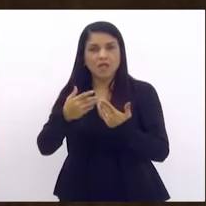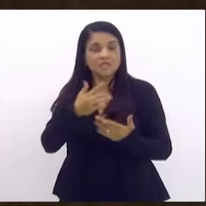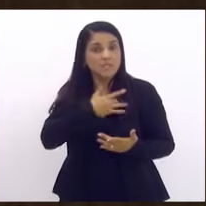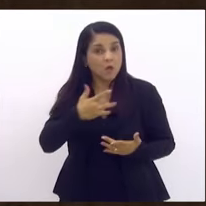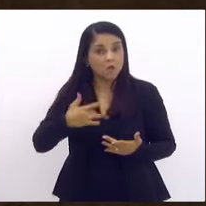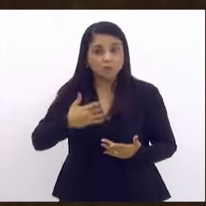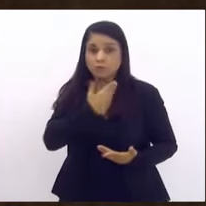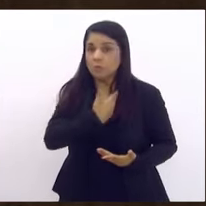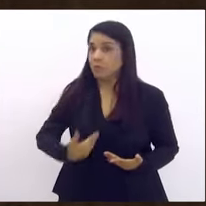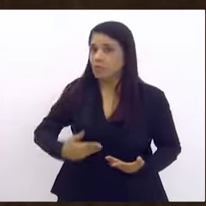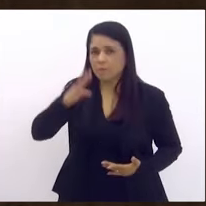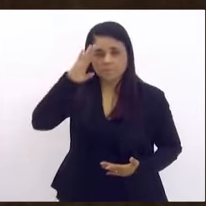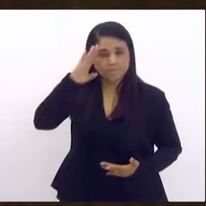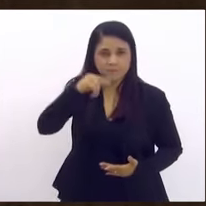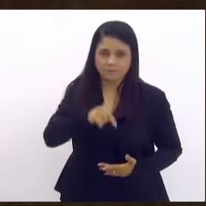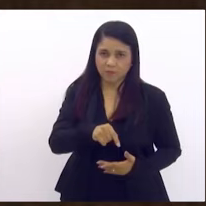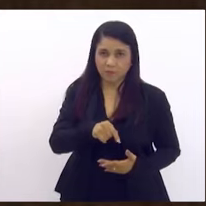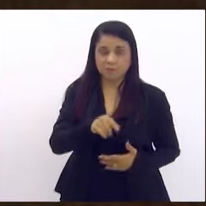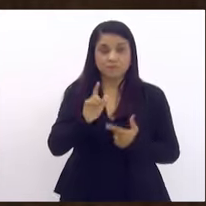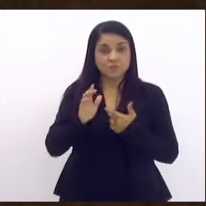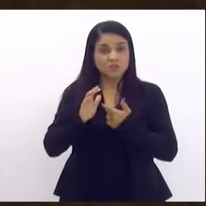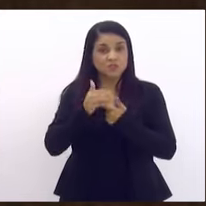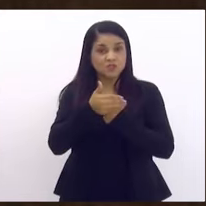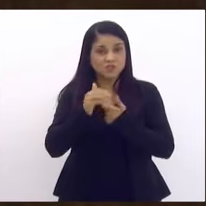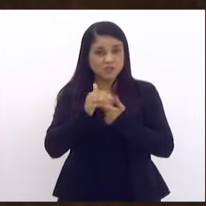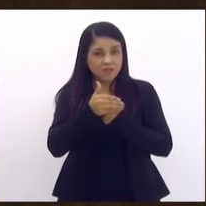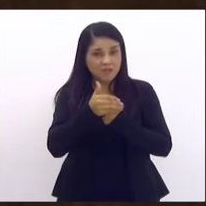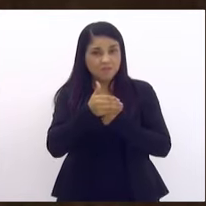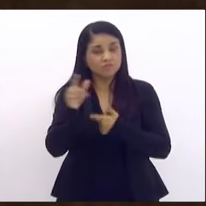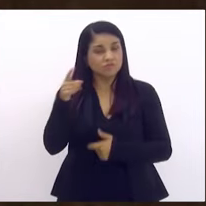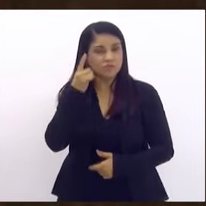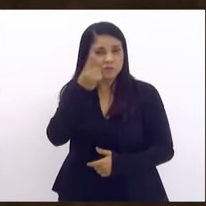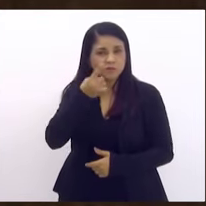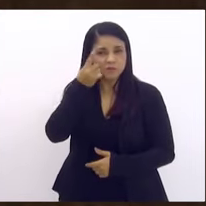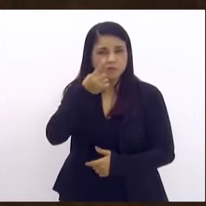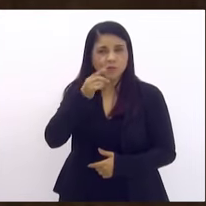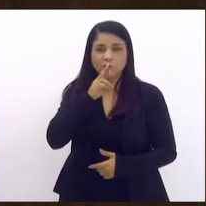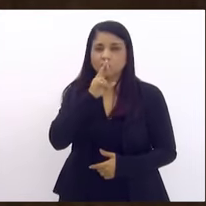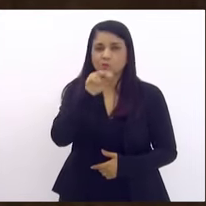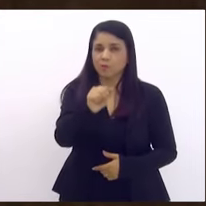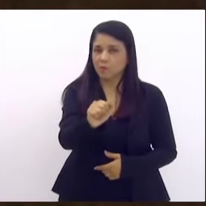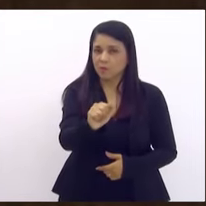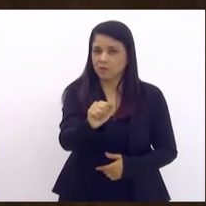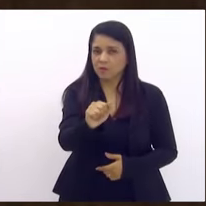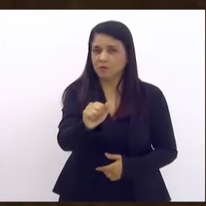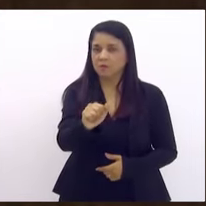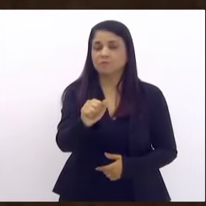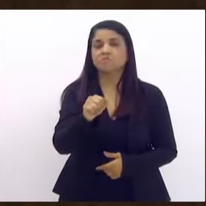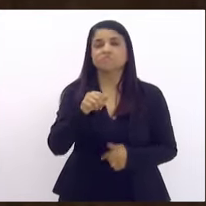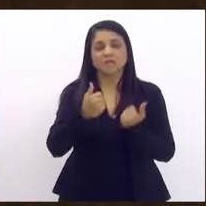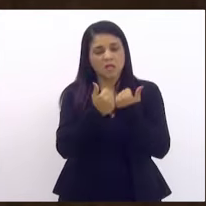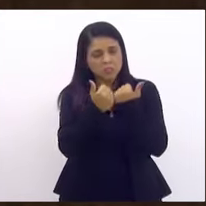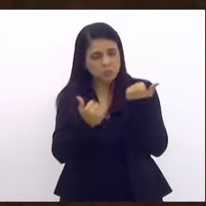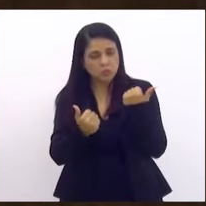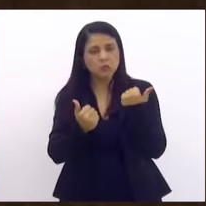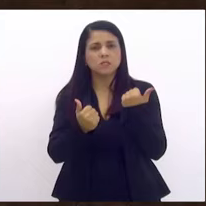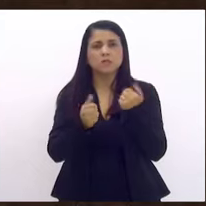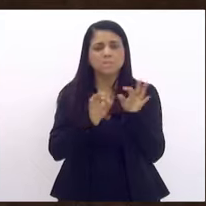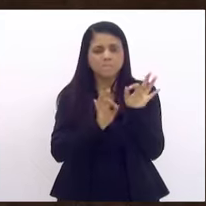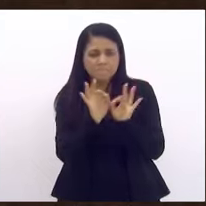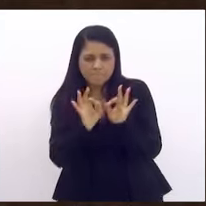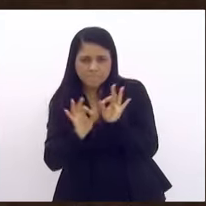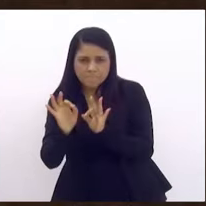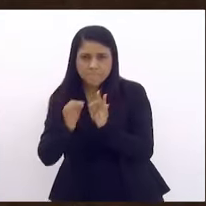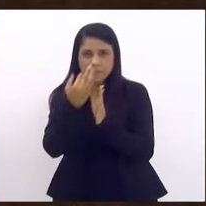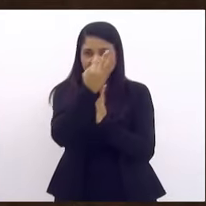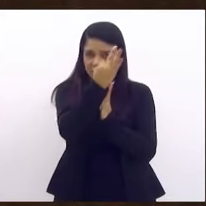nesses termos exatamente nesses termos que o deputado Rodrigo amorm e sua Assessoria prepararam eu tinha Du eu